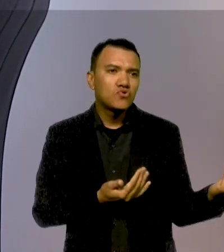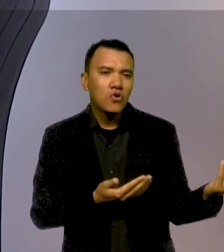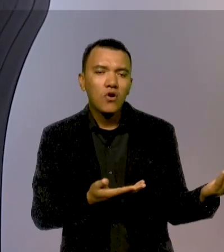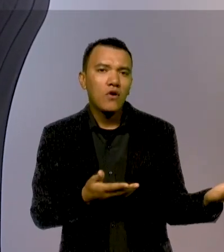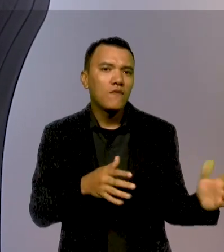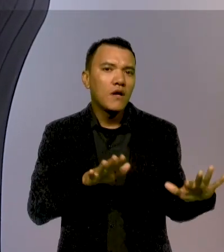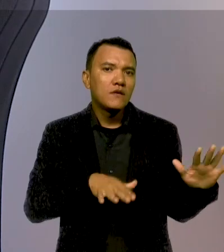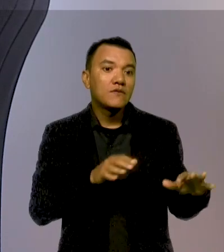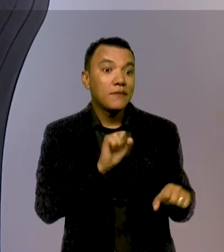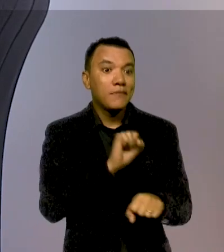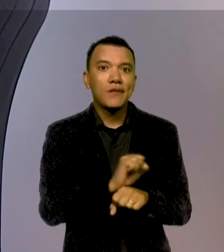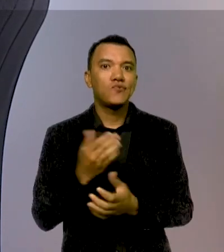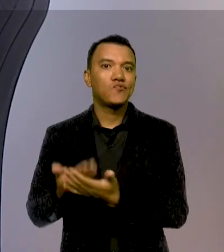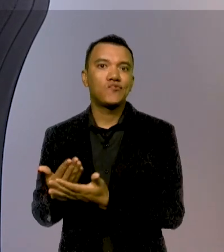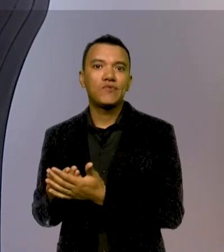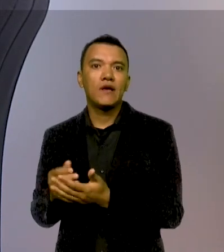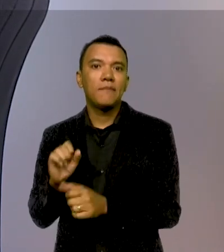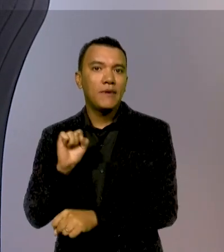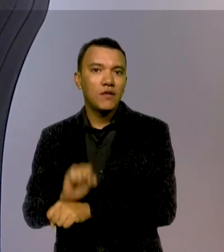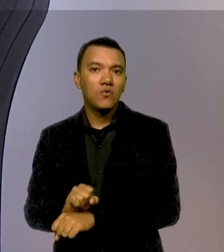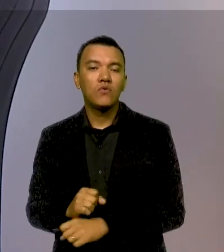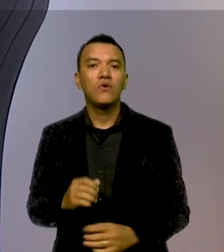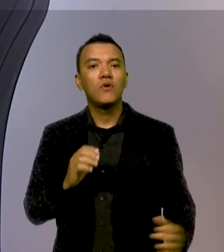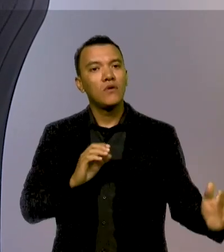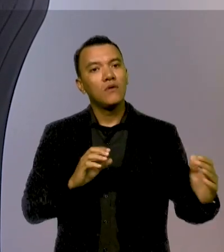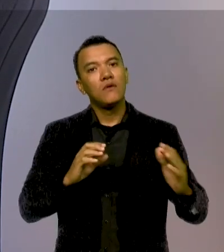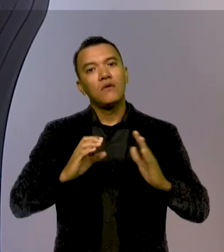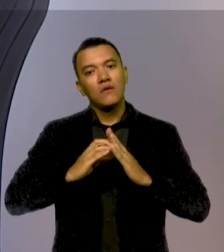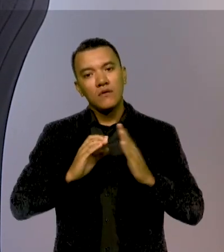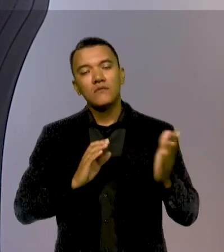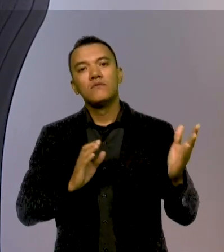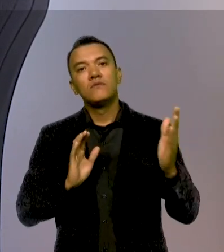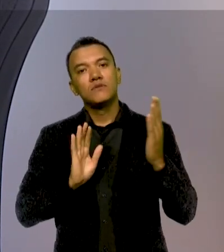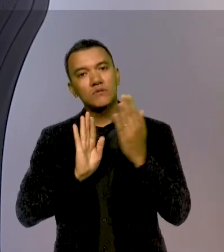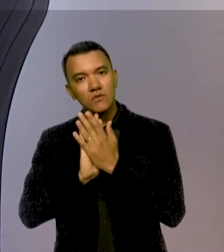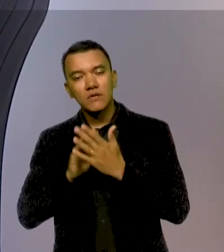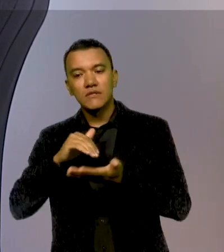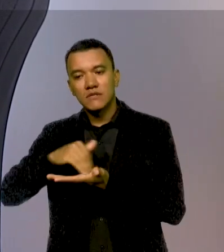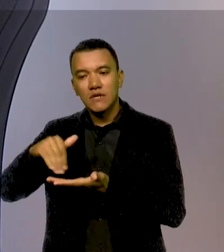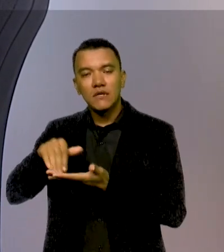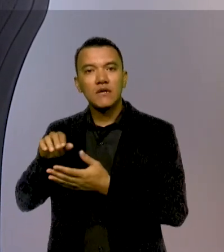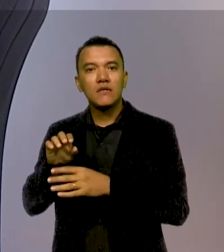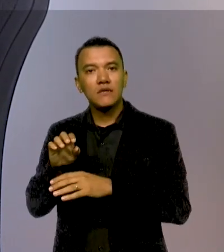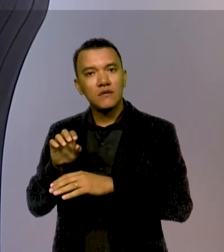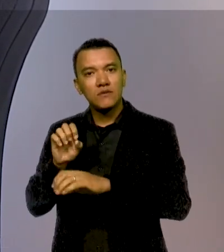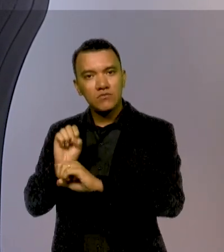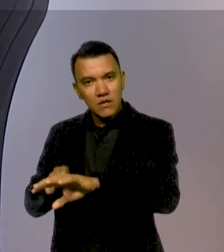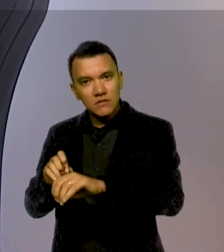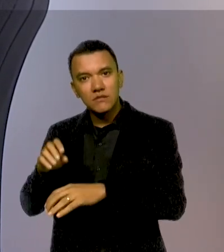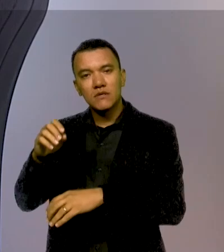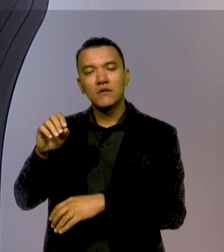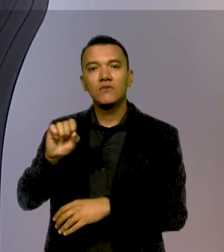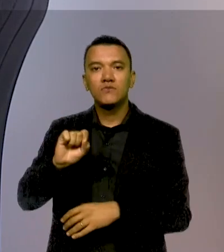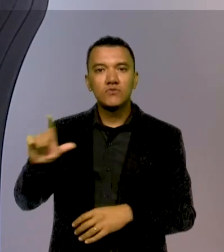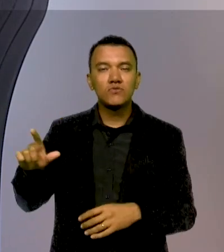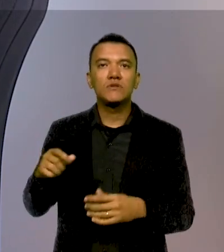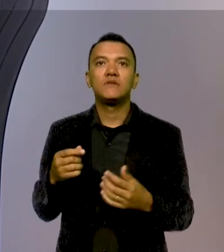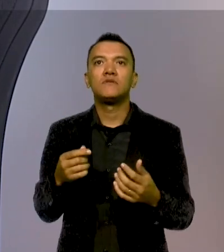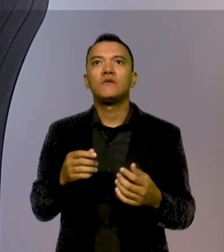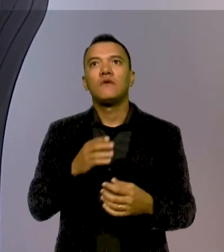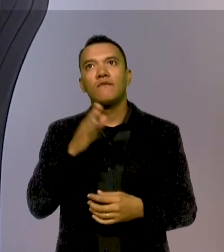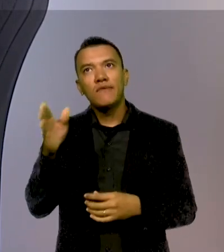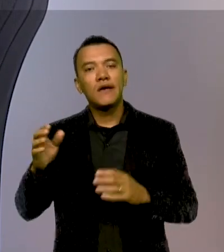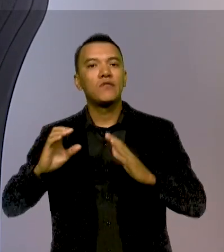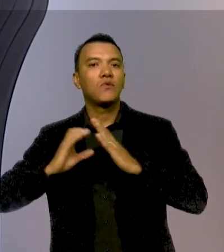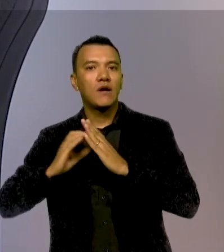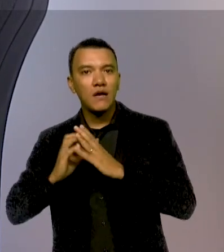repente parou de estudar, que nos procure a Rede Municipal de Educação de São Luís, procure o CAS,